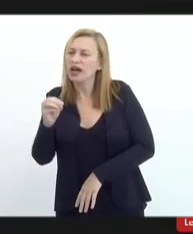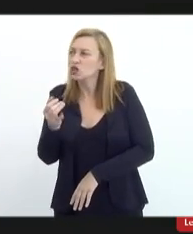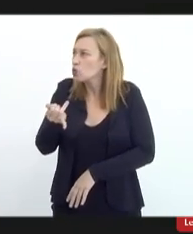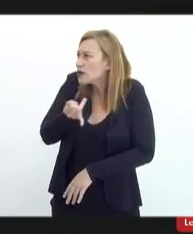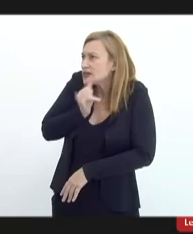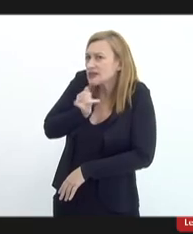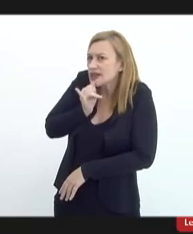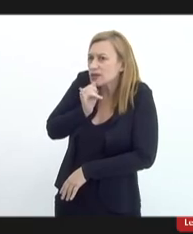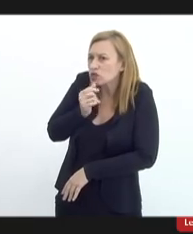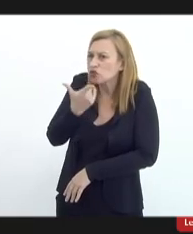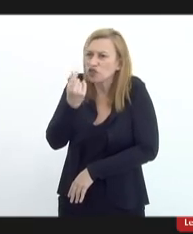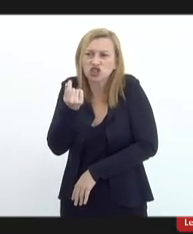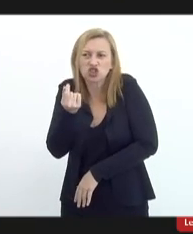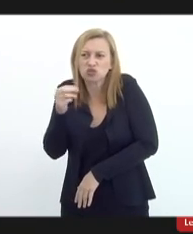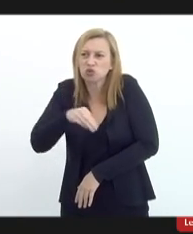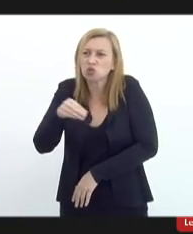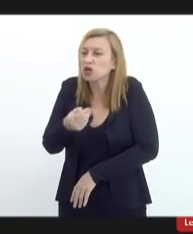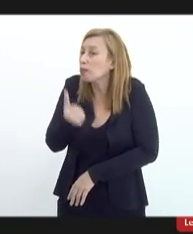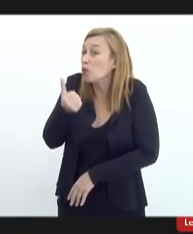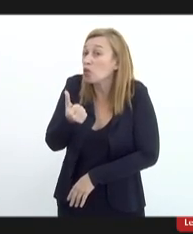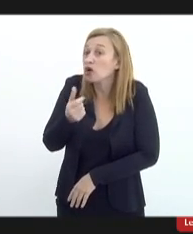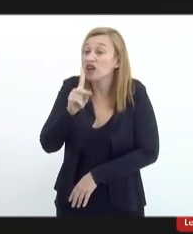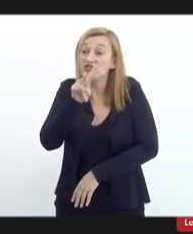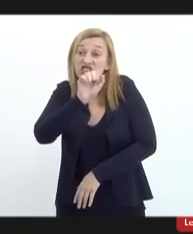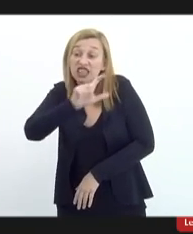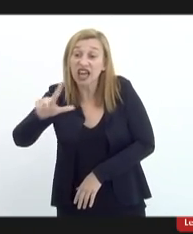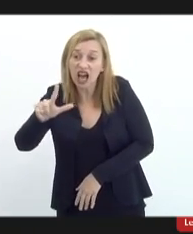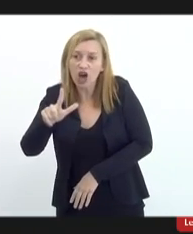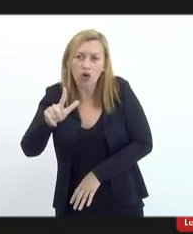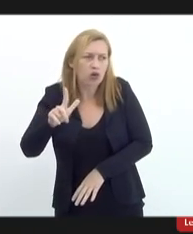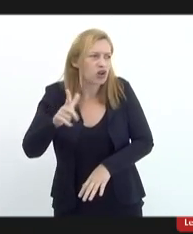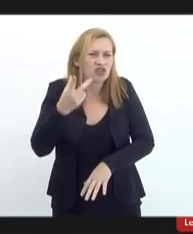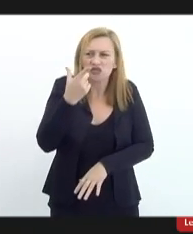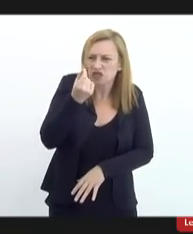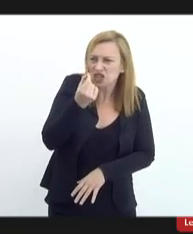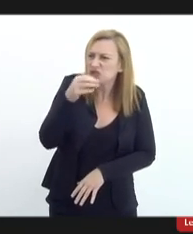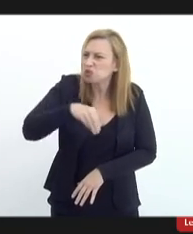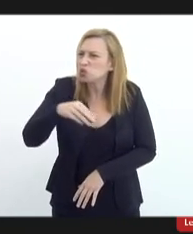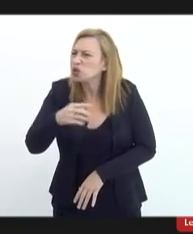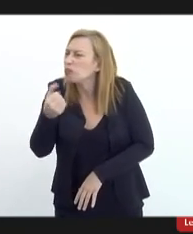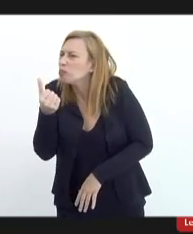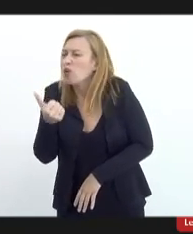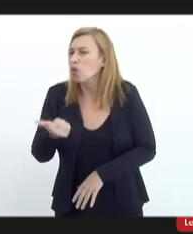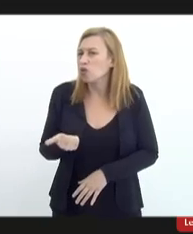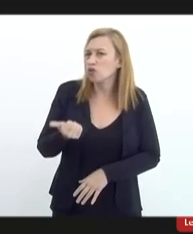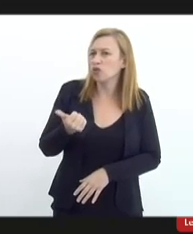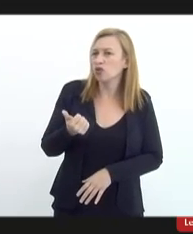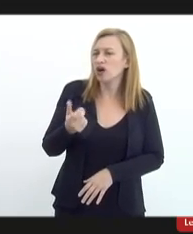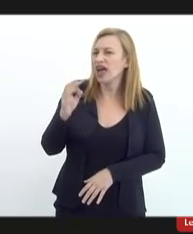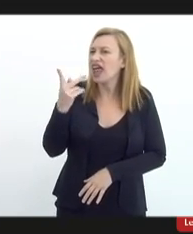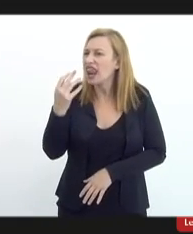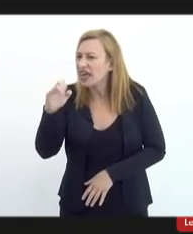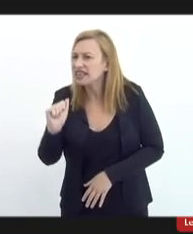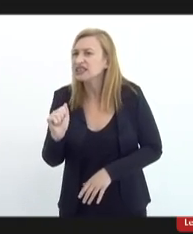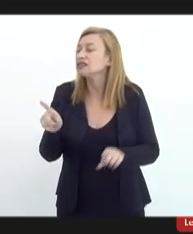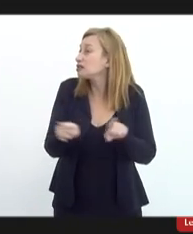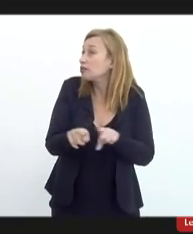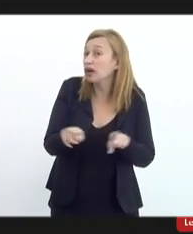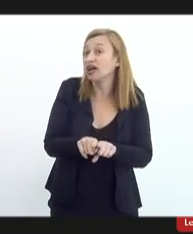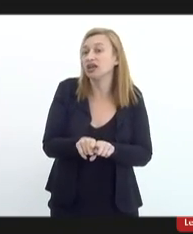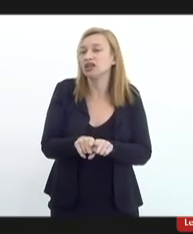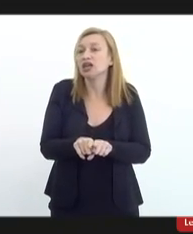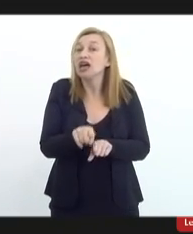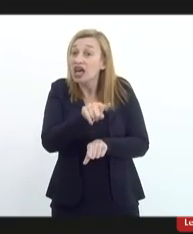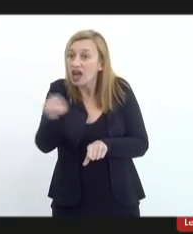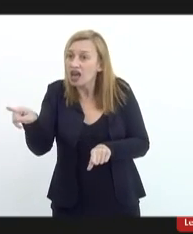minutos é pouco. A Vital, também, mais 20 minutos é pouco. Helena Teodoro, 20 minutos é pouco. Até porque